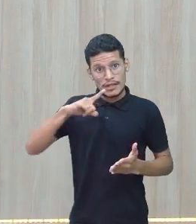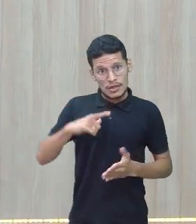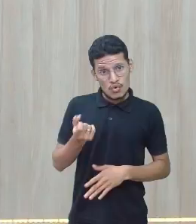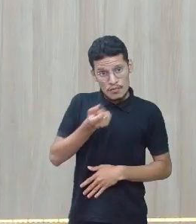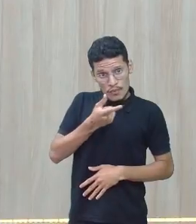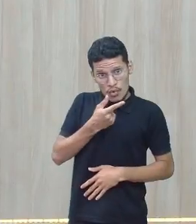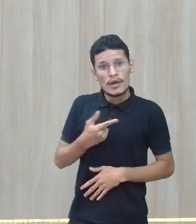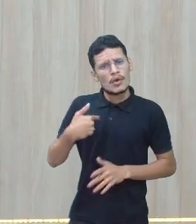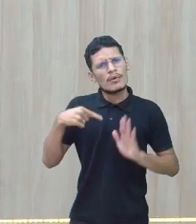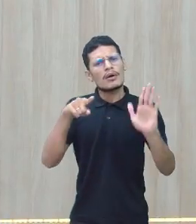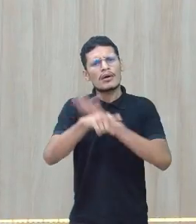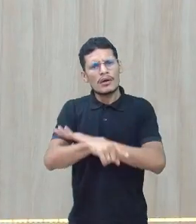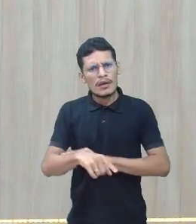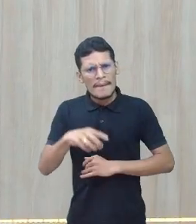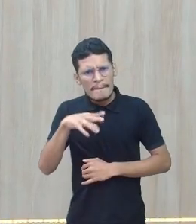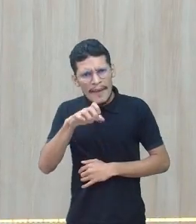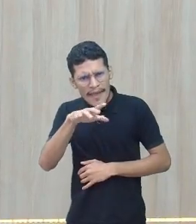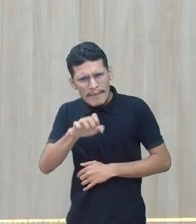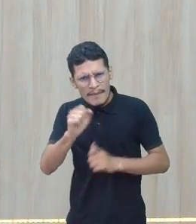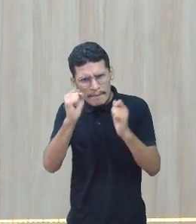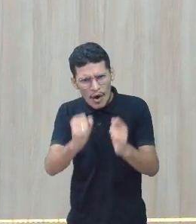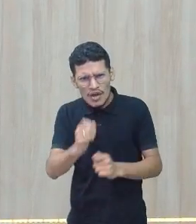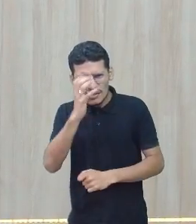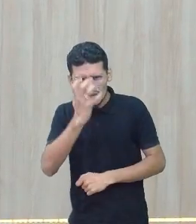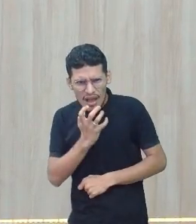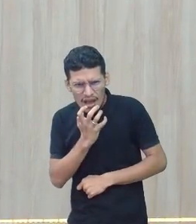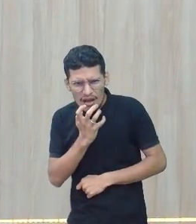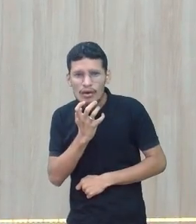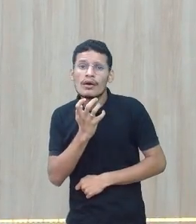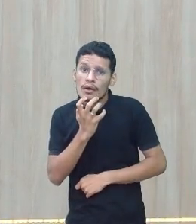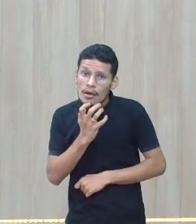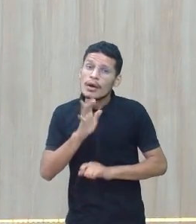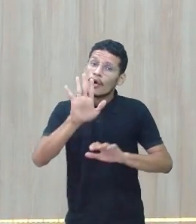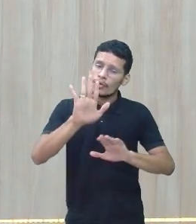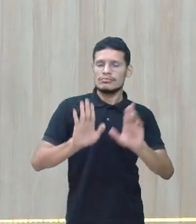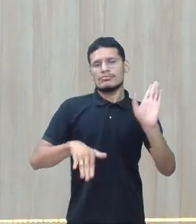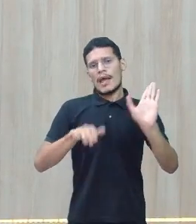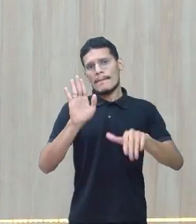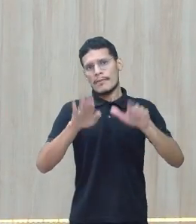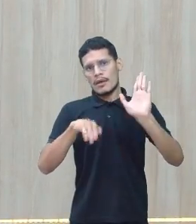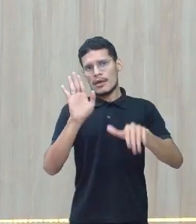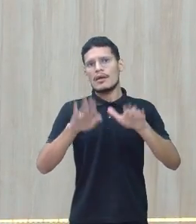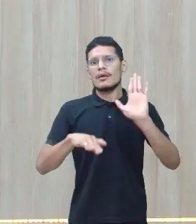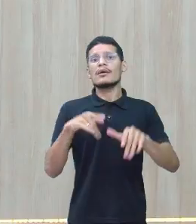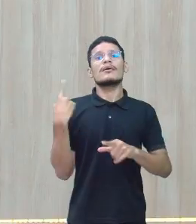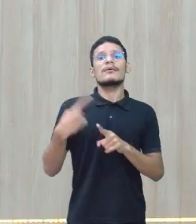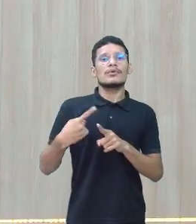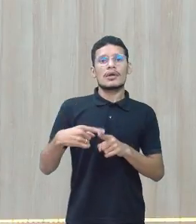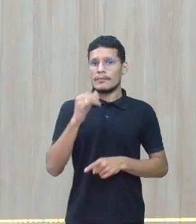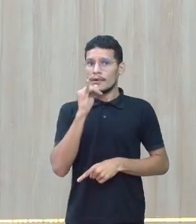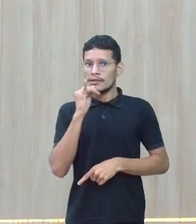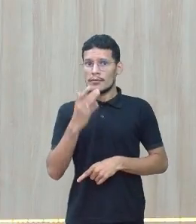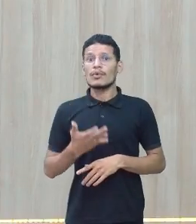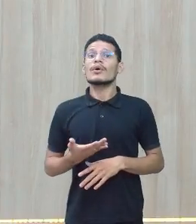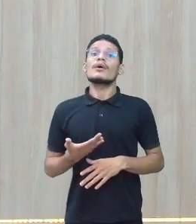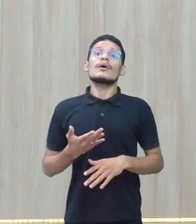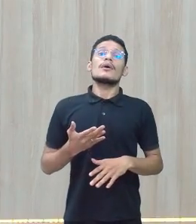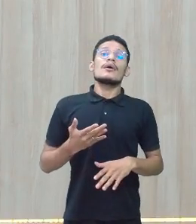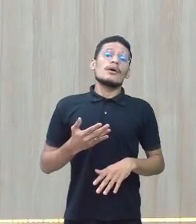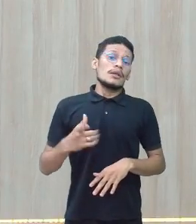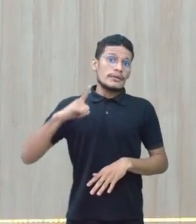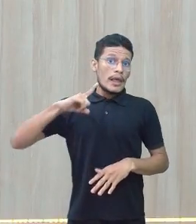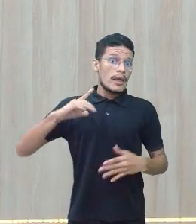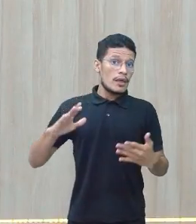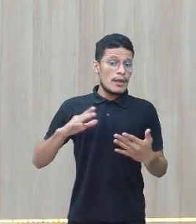meme pode ser sério? A resposta é que é muito variável, tá certo? Normalmente o meme busca